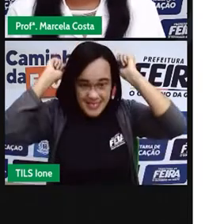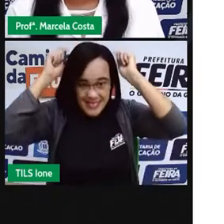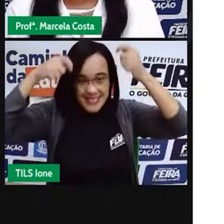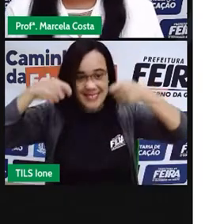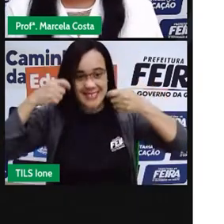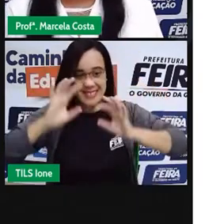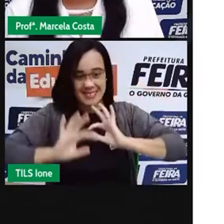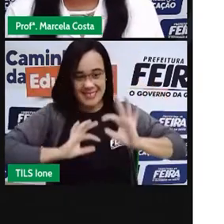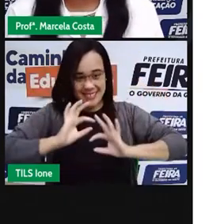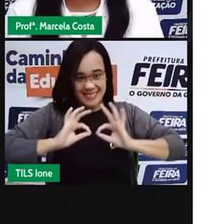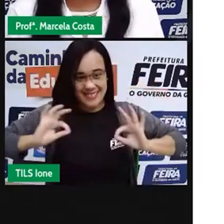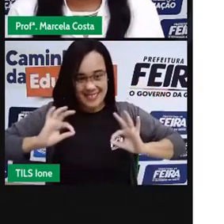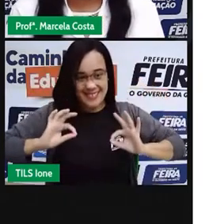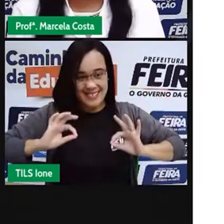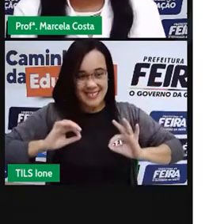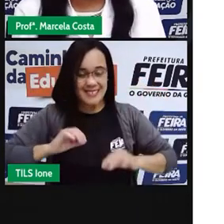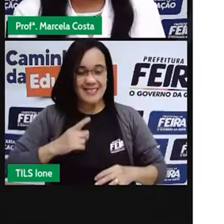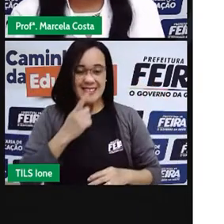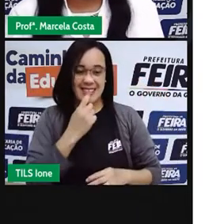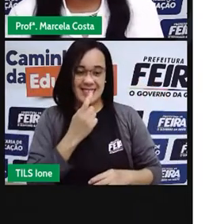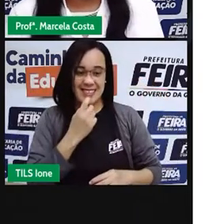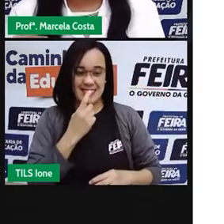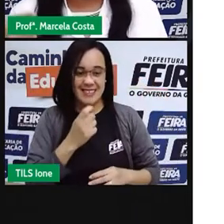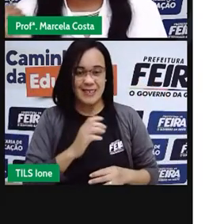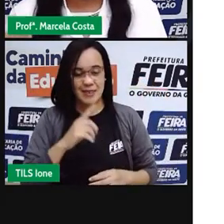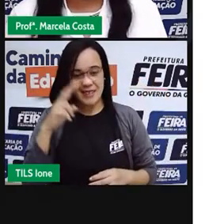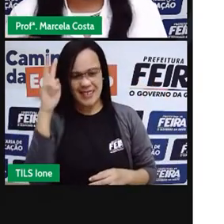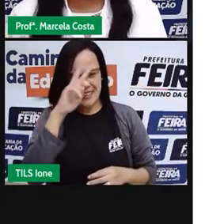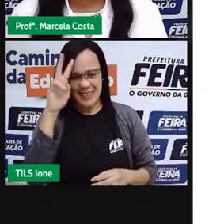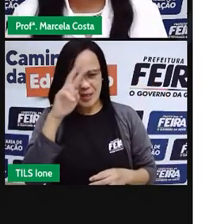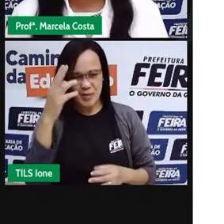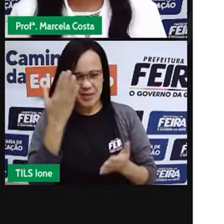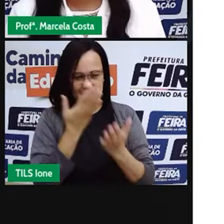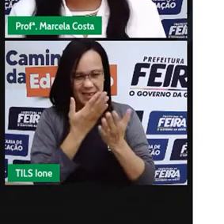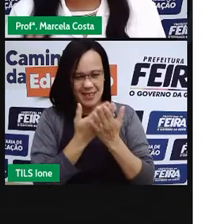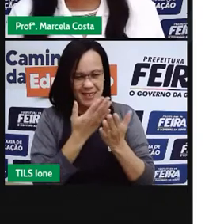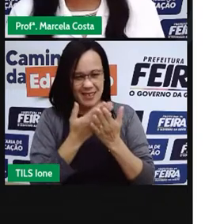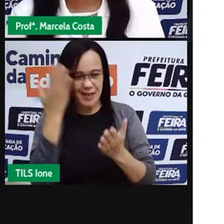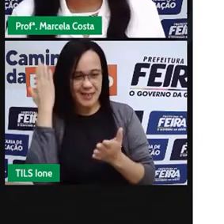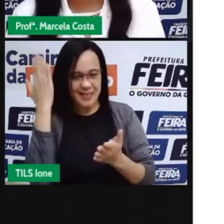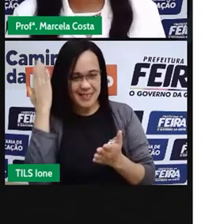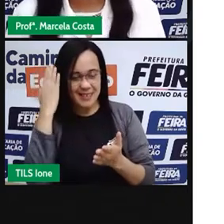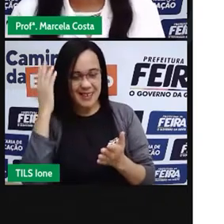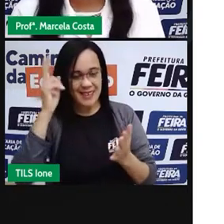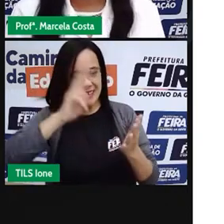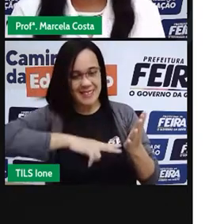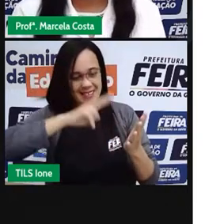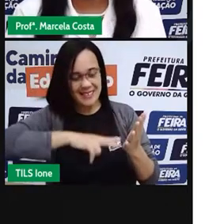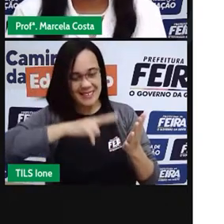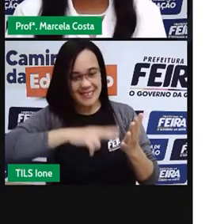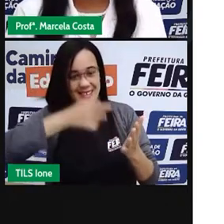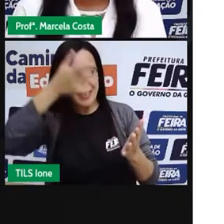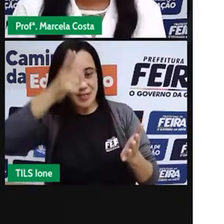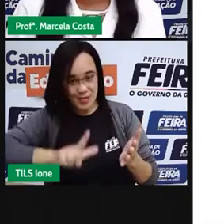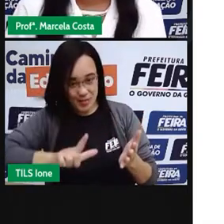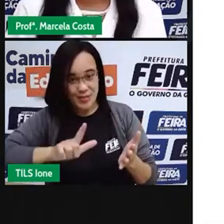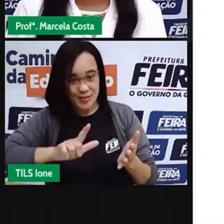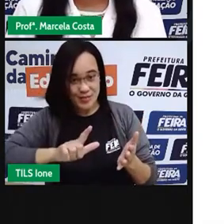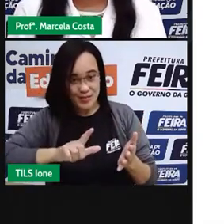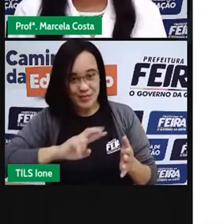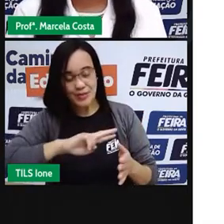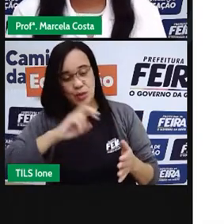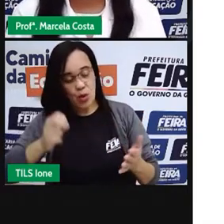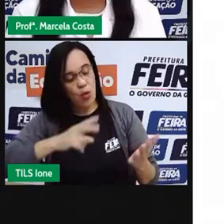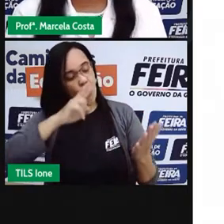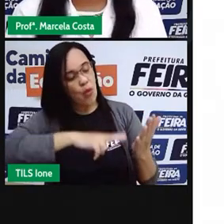Essa é uma releitura também. Lembra que na aula passada a gente ouviu falando um pouco sobre releitura, que é